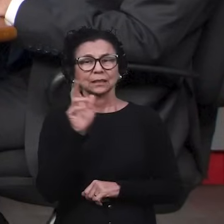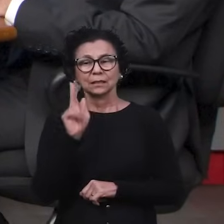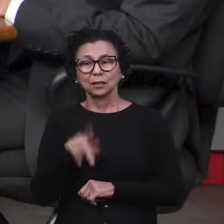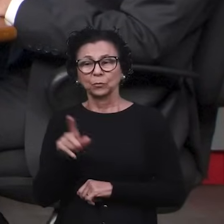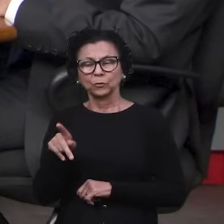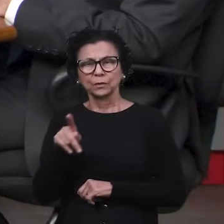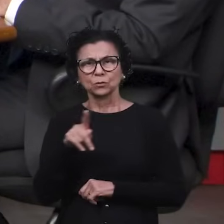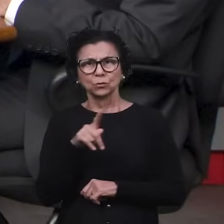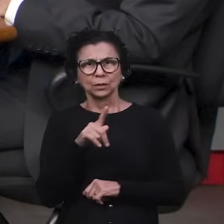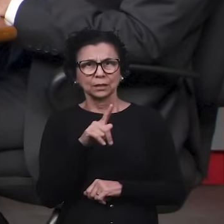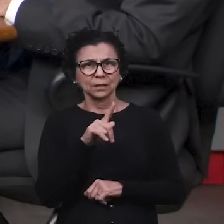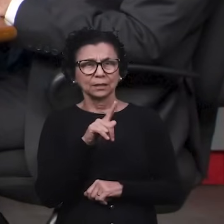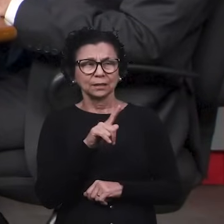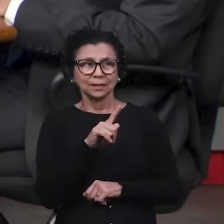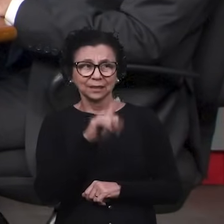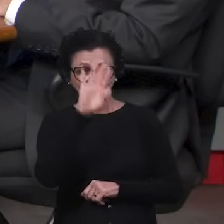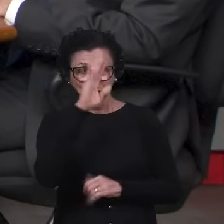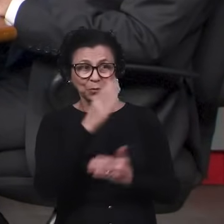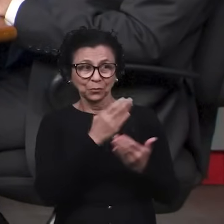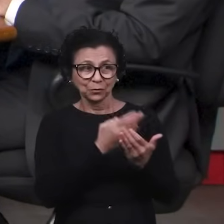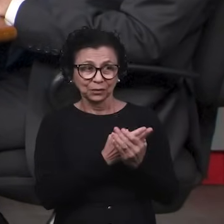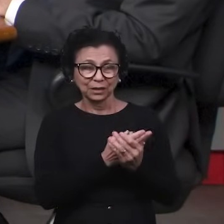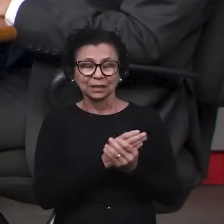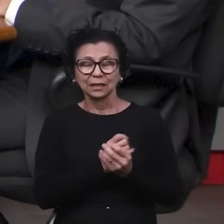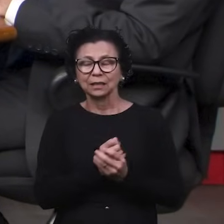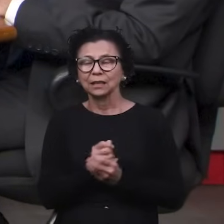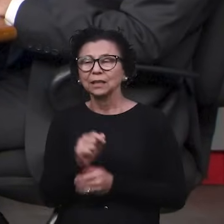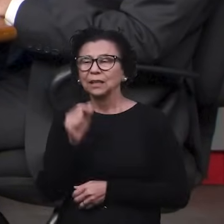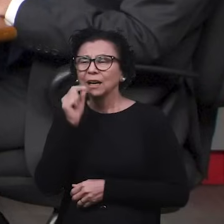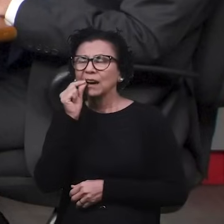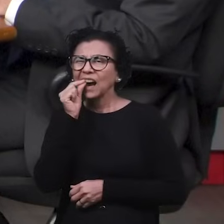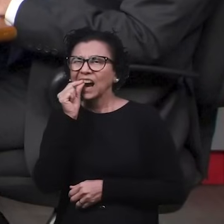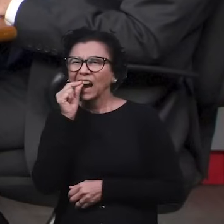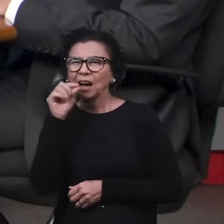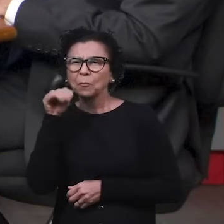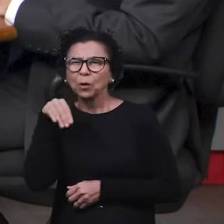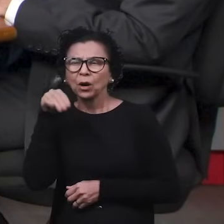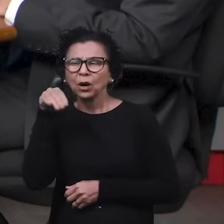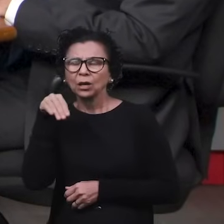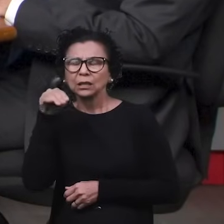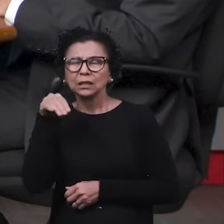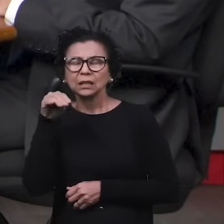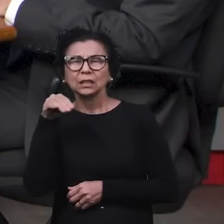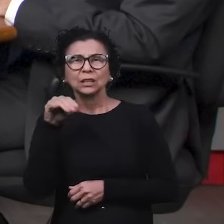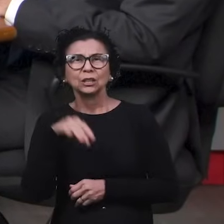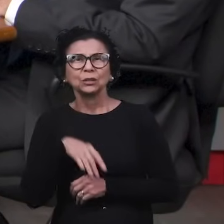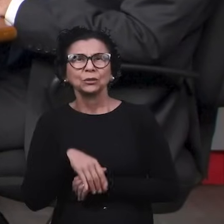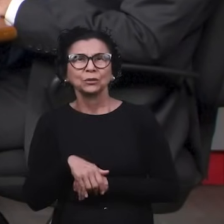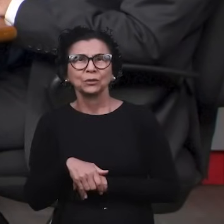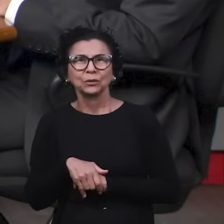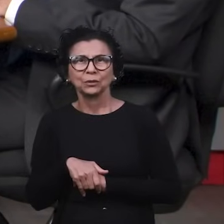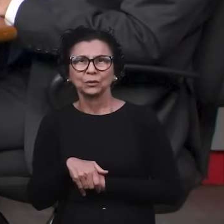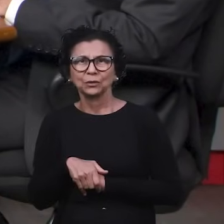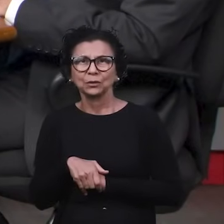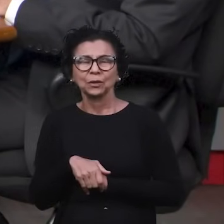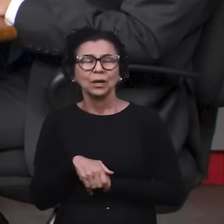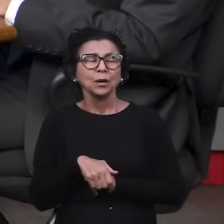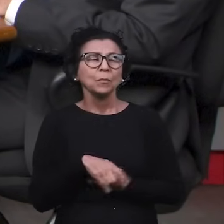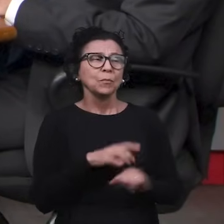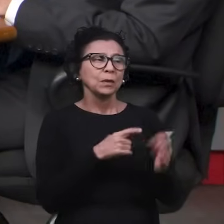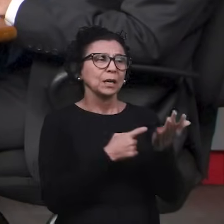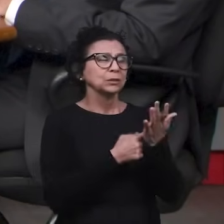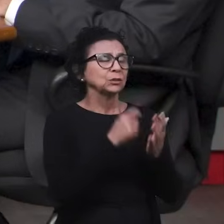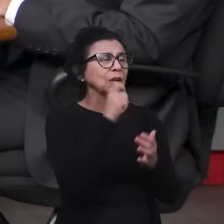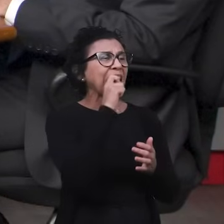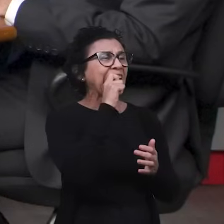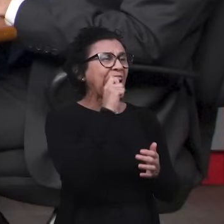cair, inclusive, e a criança pode pedir à professora para ajudar a arrancar o dentinho. Não deve fazer isso. Não, de jeito nenhum.